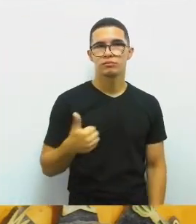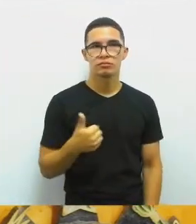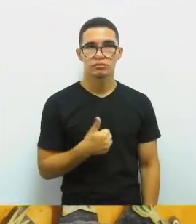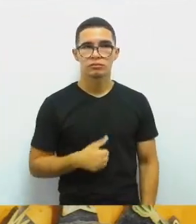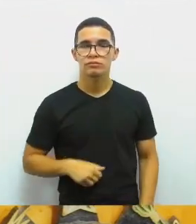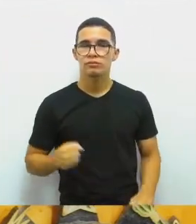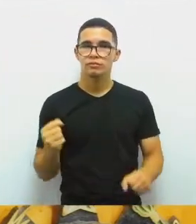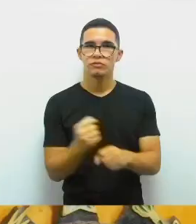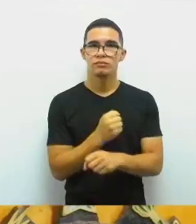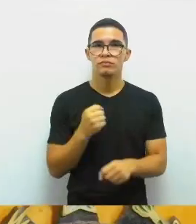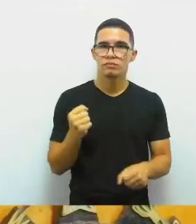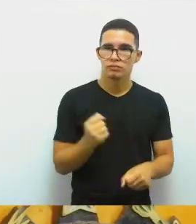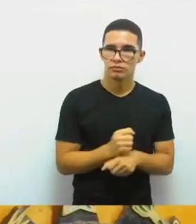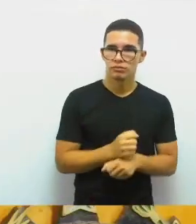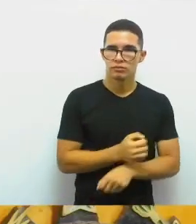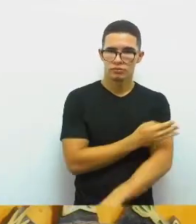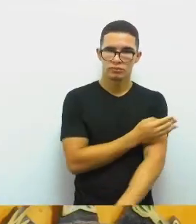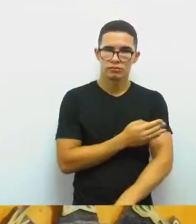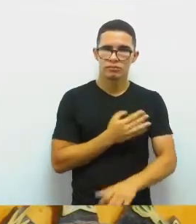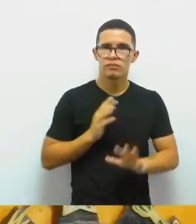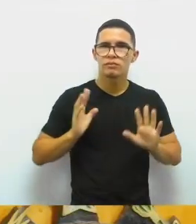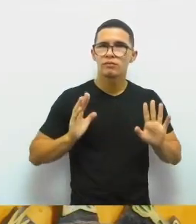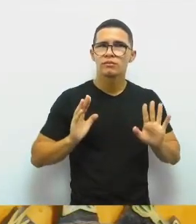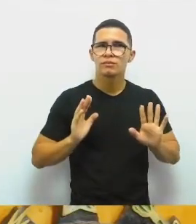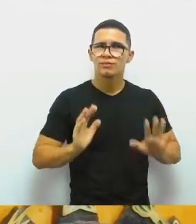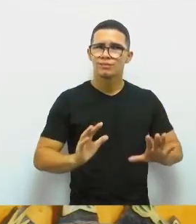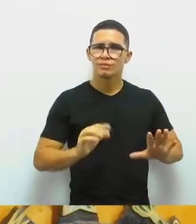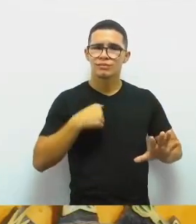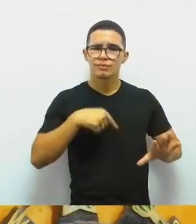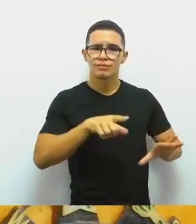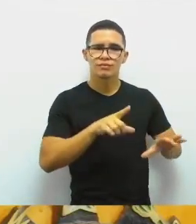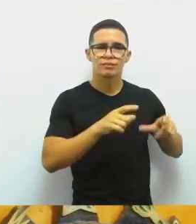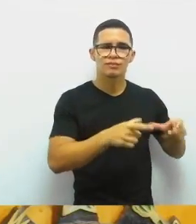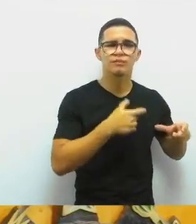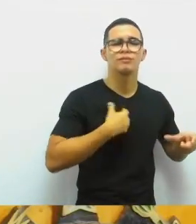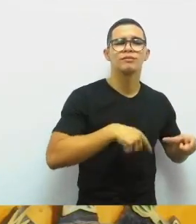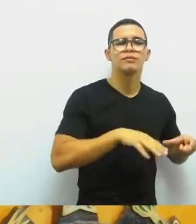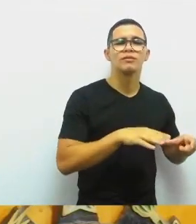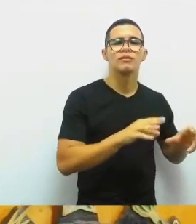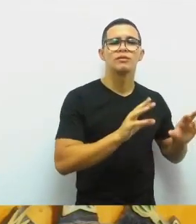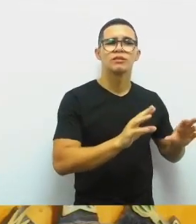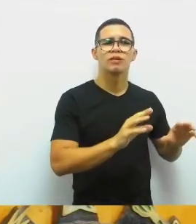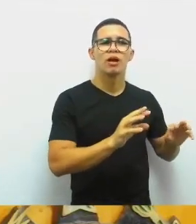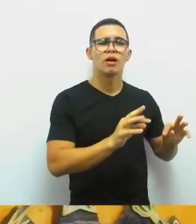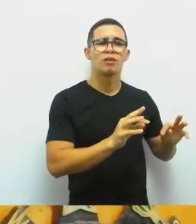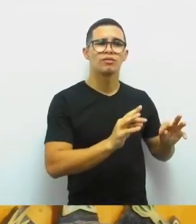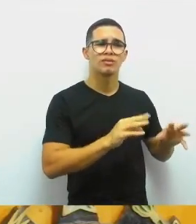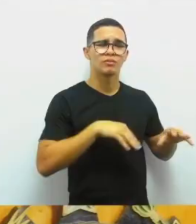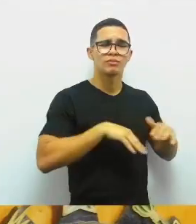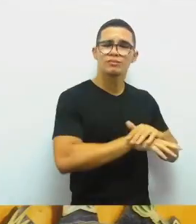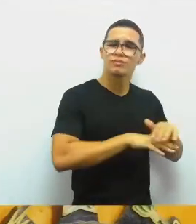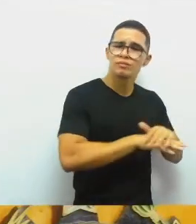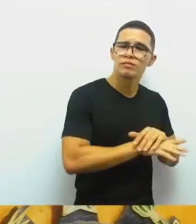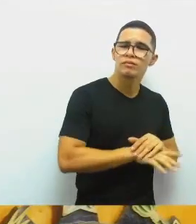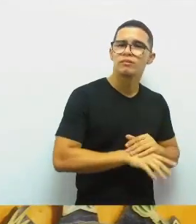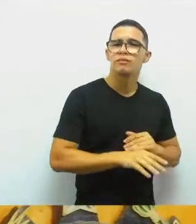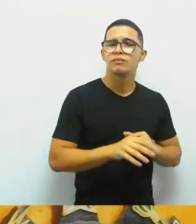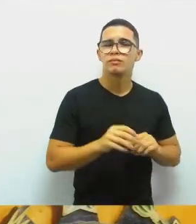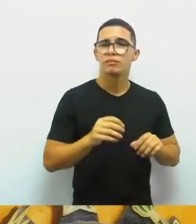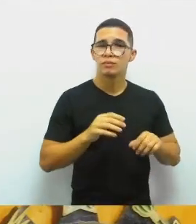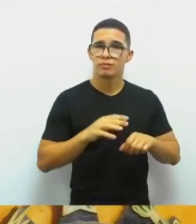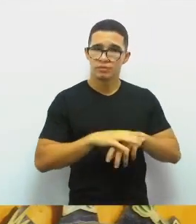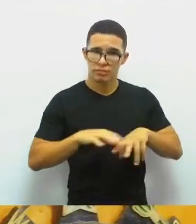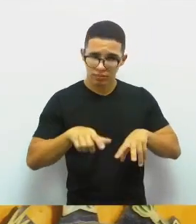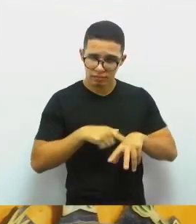a construção de um banco municipal de materiais ortopédicos no município de Angra dos Reis. Indicação